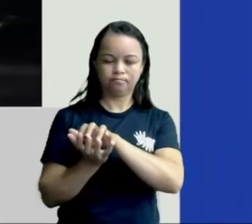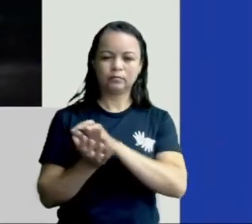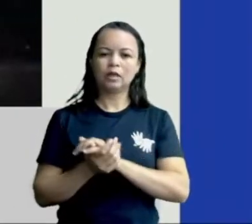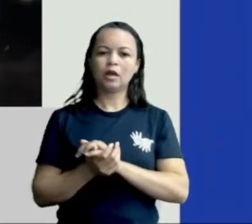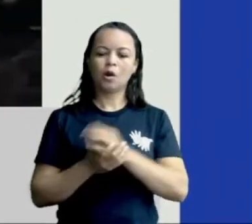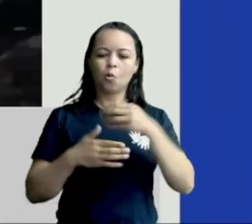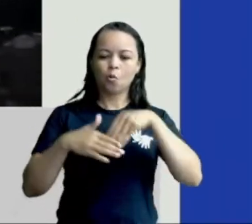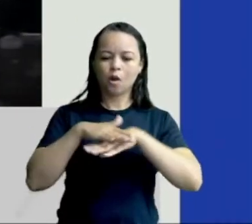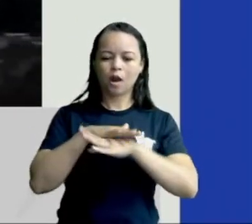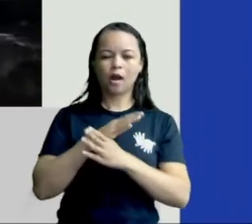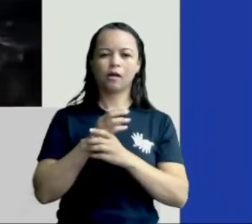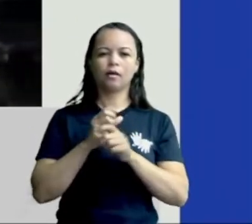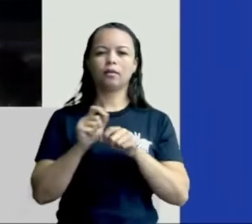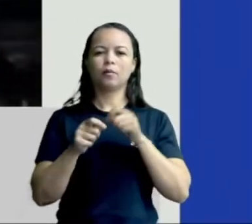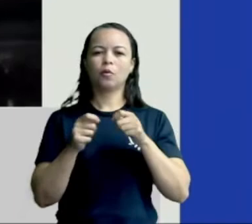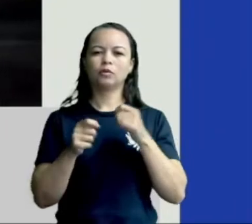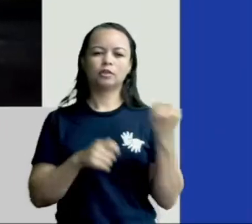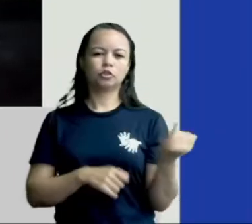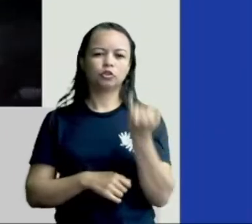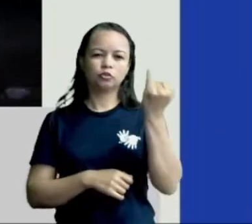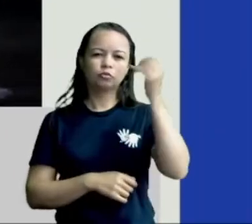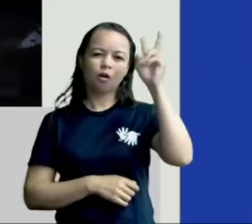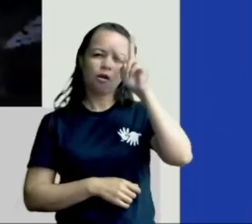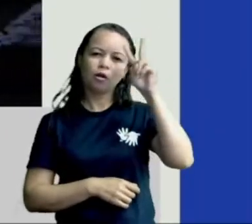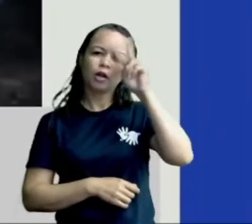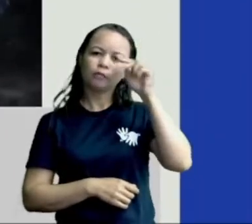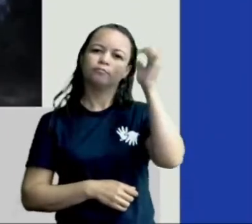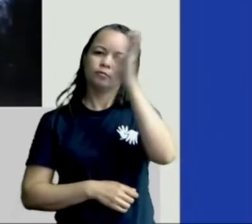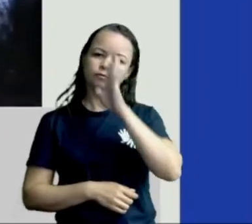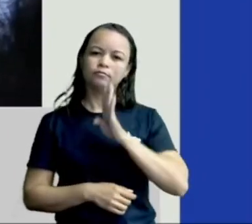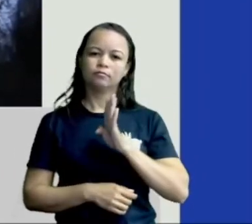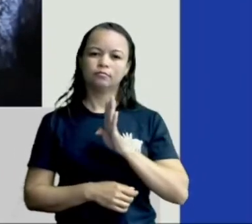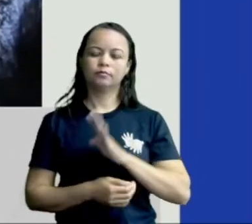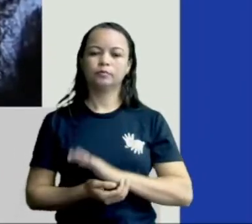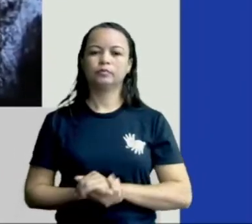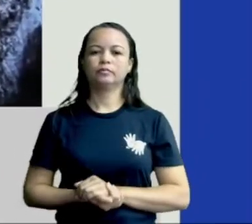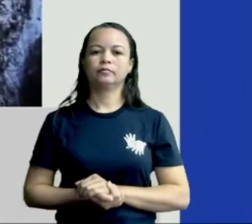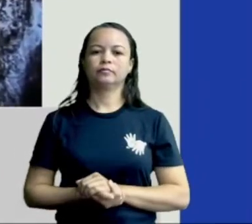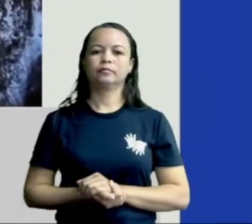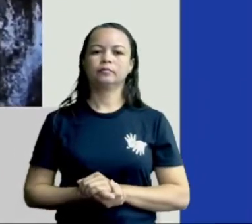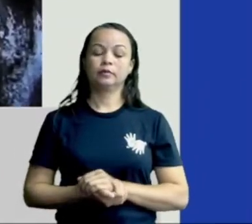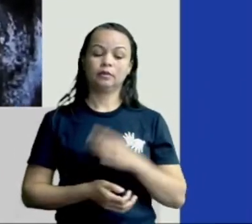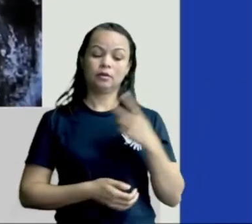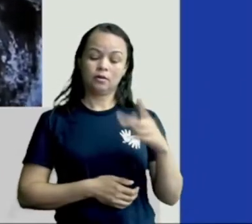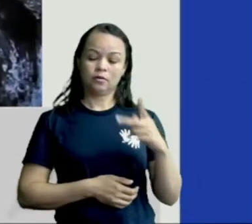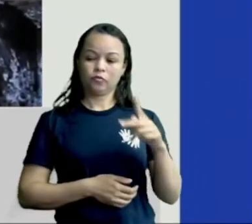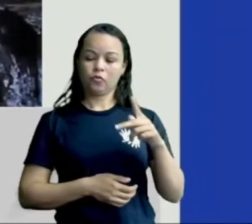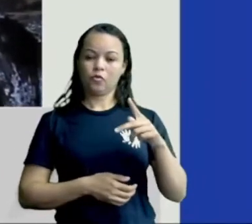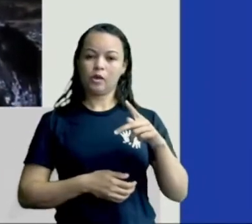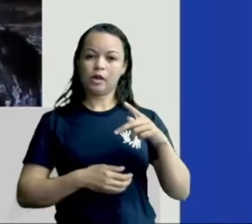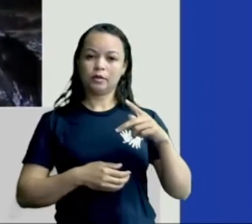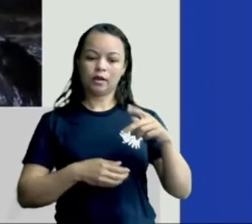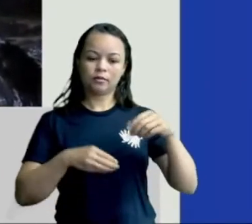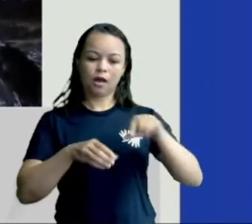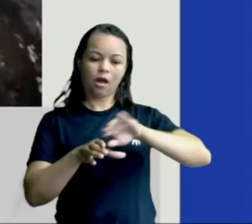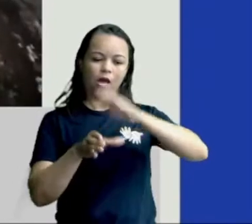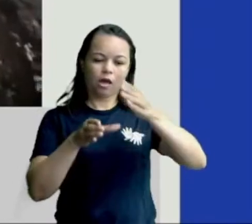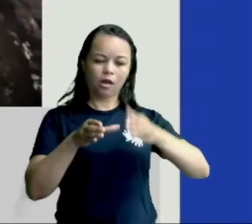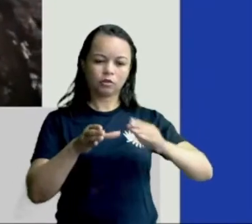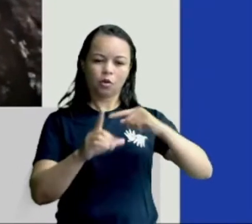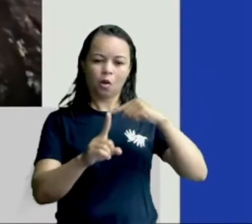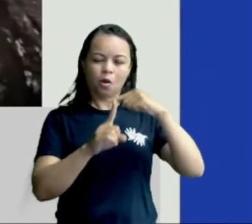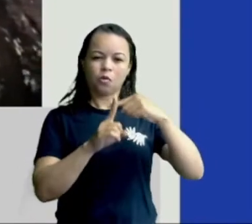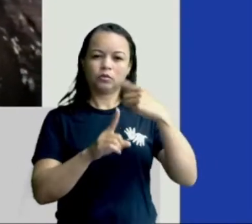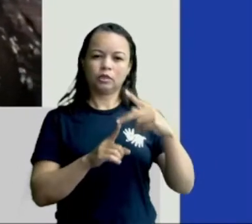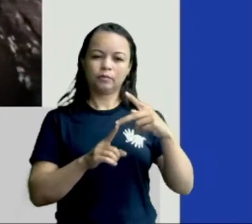guarda uma importante parte da história do Brasil. Foi nesse pedaço de terra, medindo